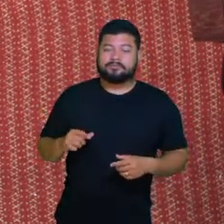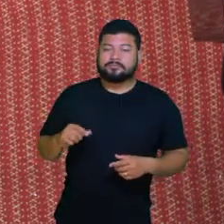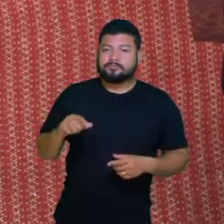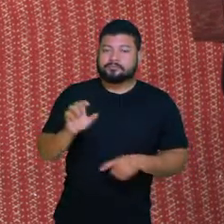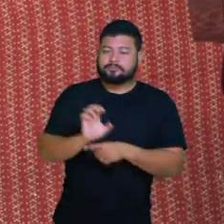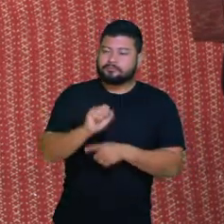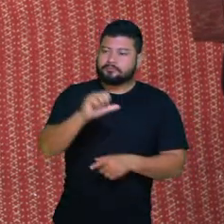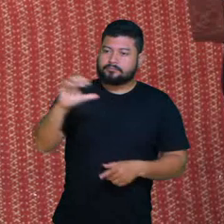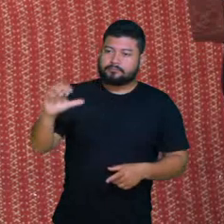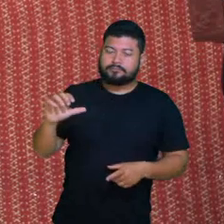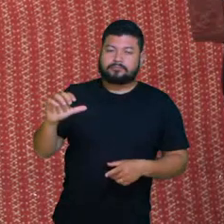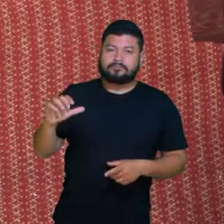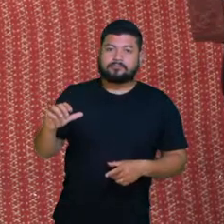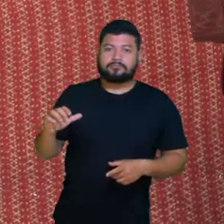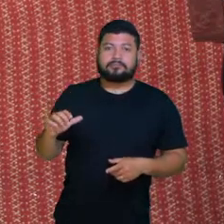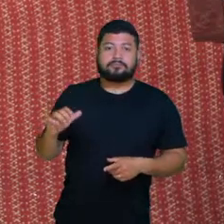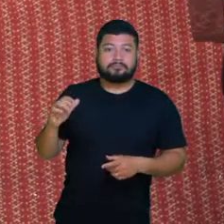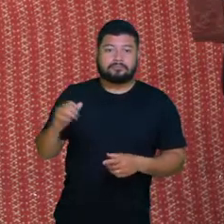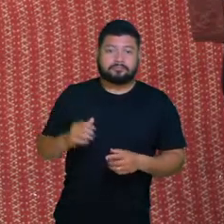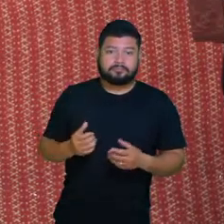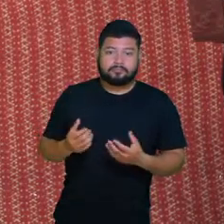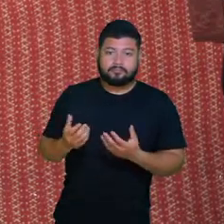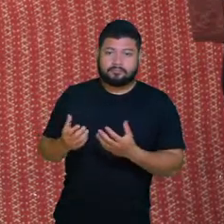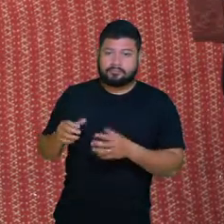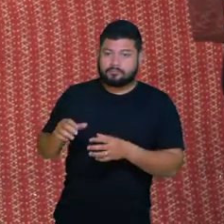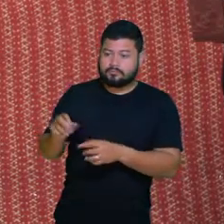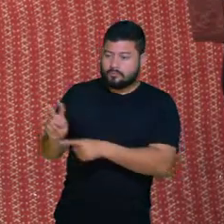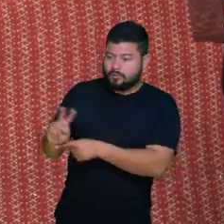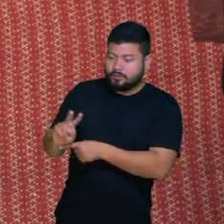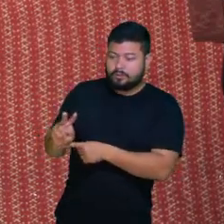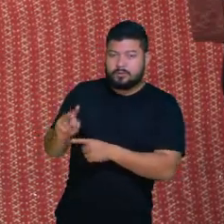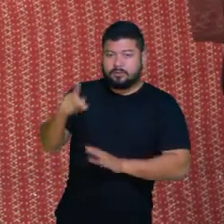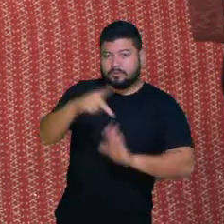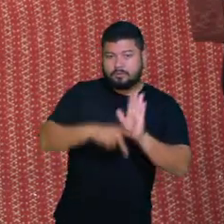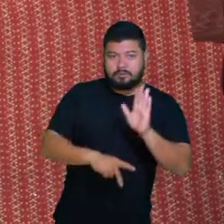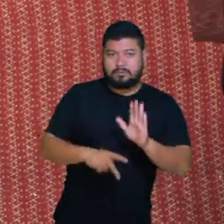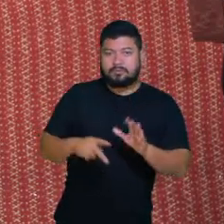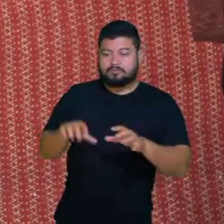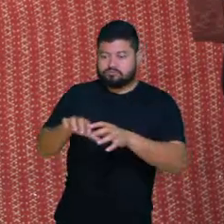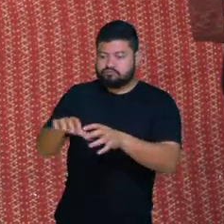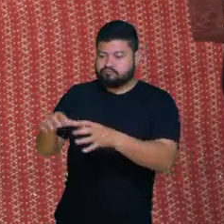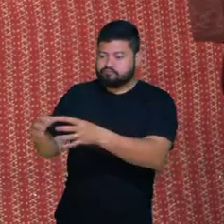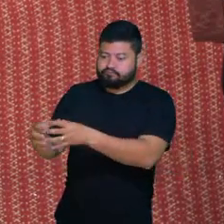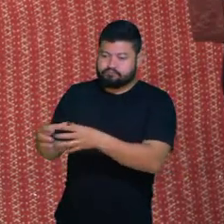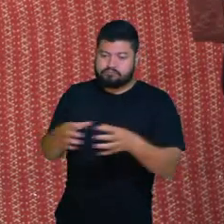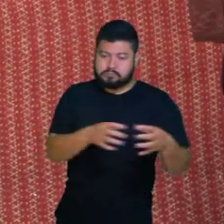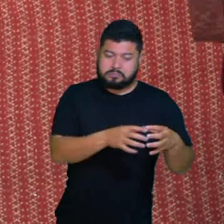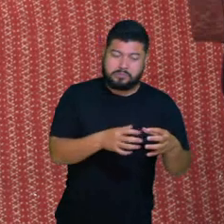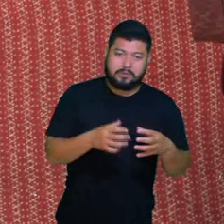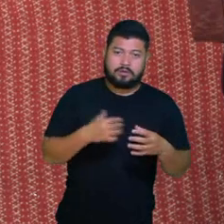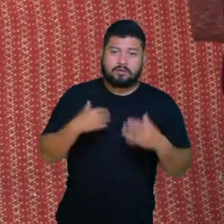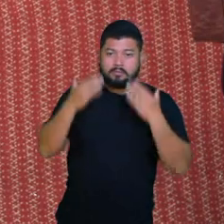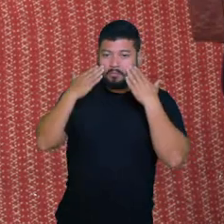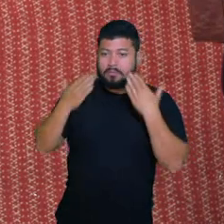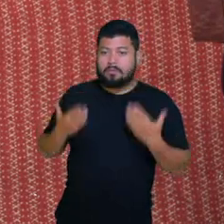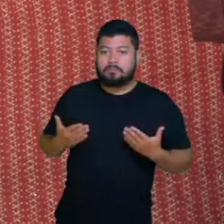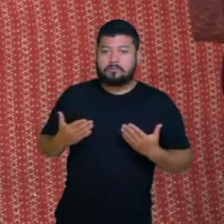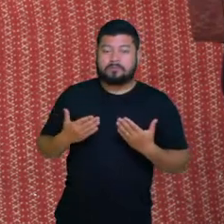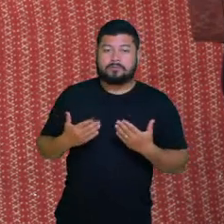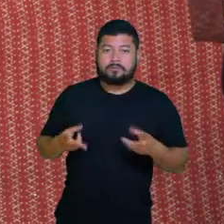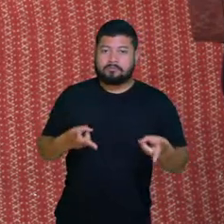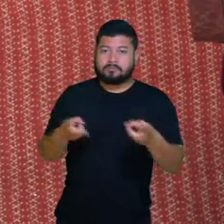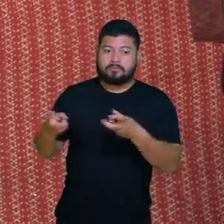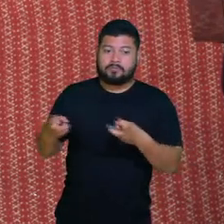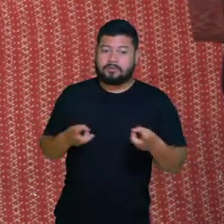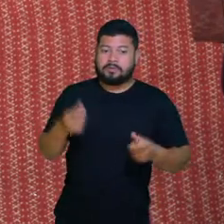aprendido e grandes exemplos nisso monitoramento do plano tem mostrado isso também eh a gente percebe que esse